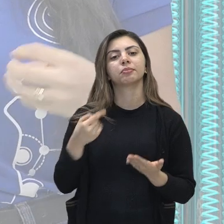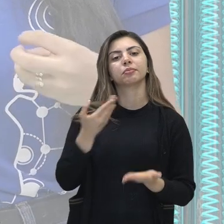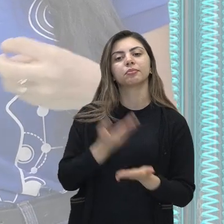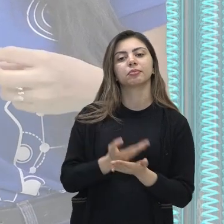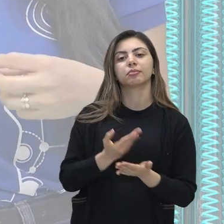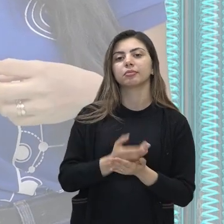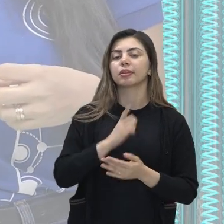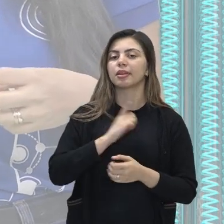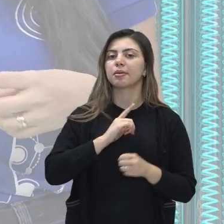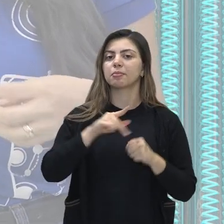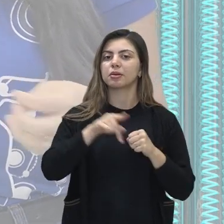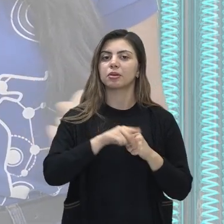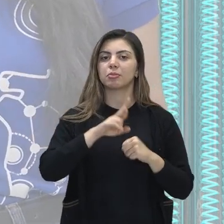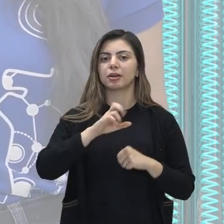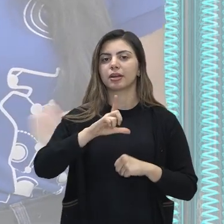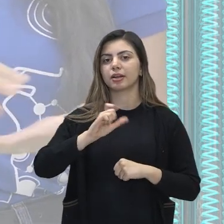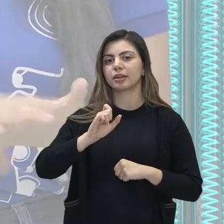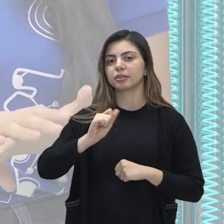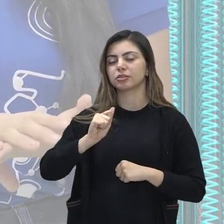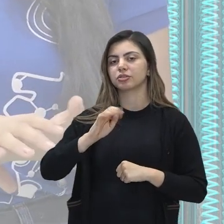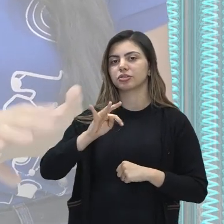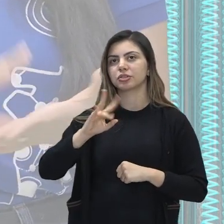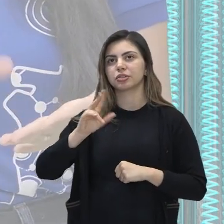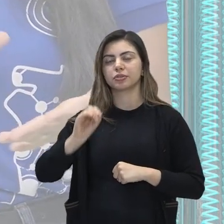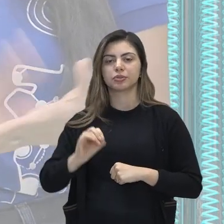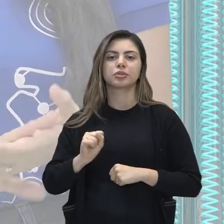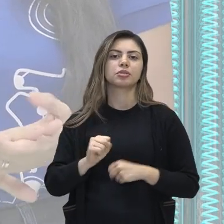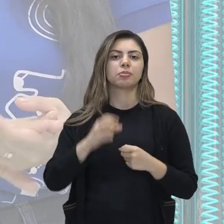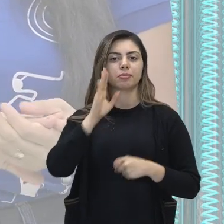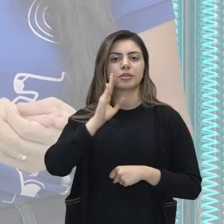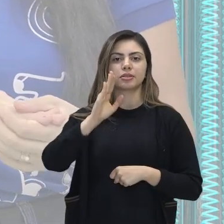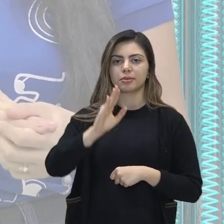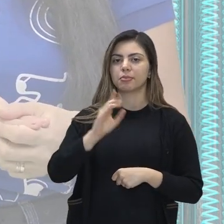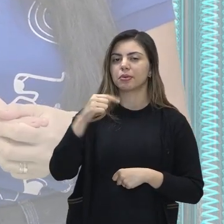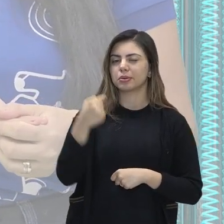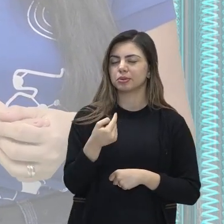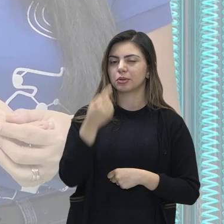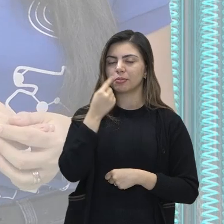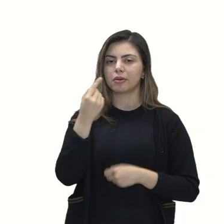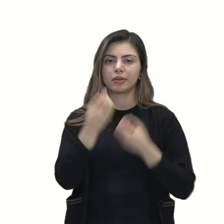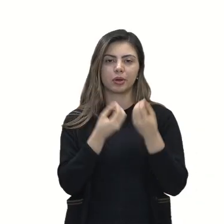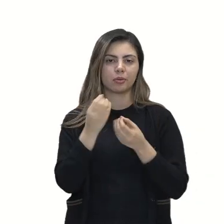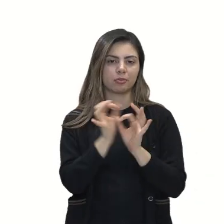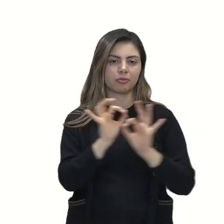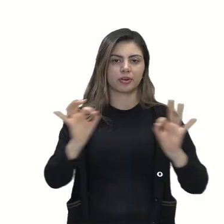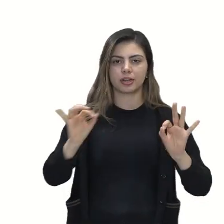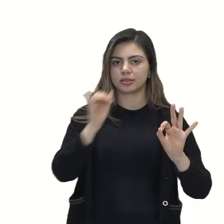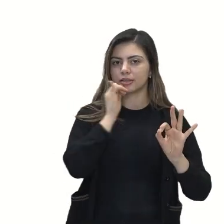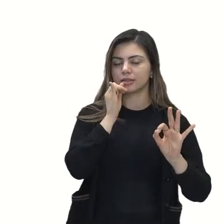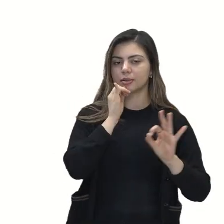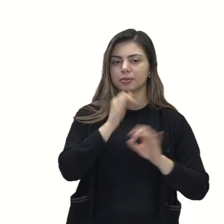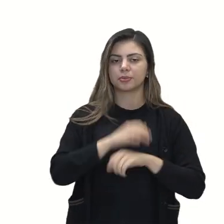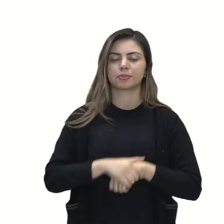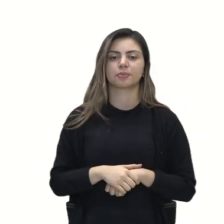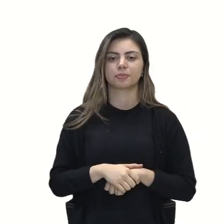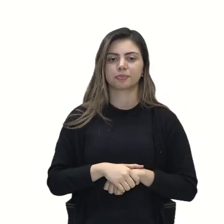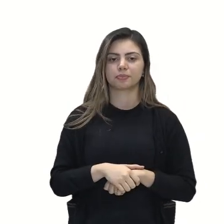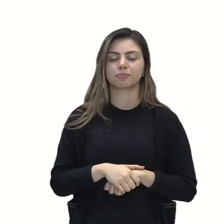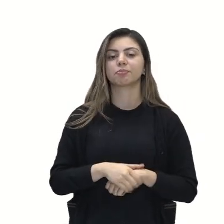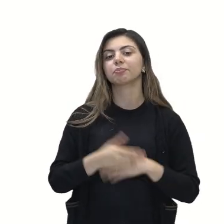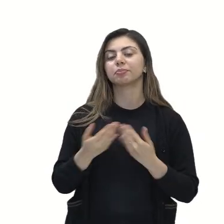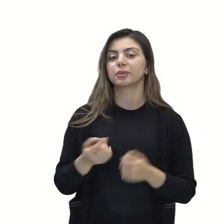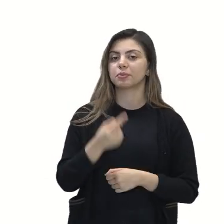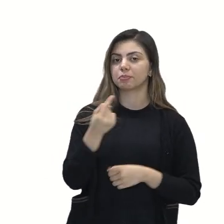os principais pronomes relativos, como eles são usados, e vamos analisar em frases agora, ok? Essa